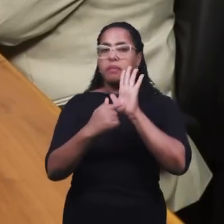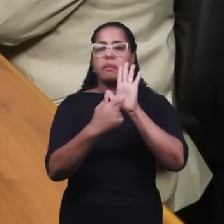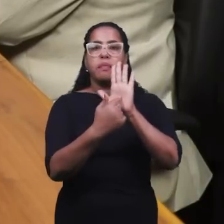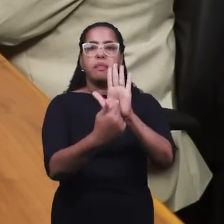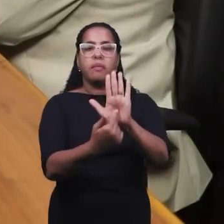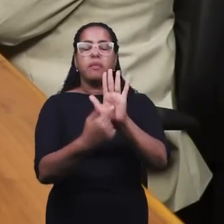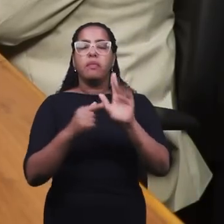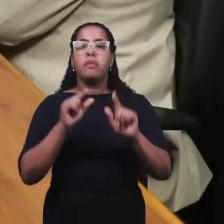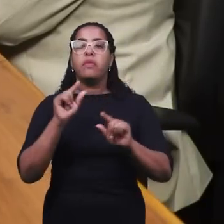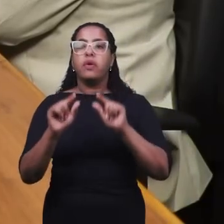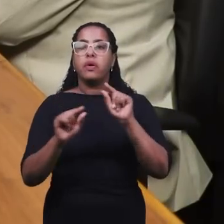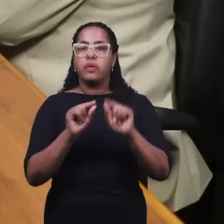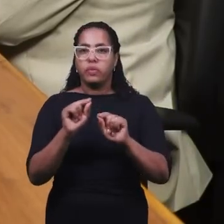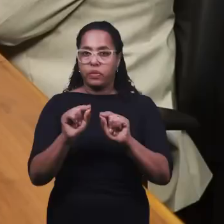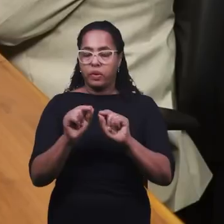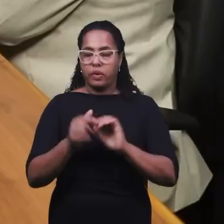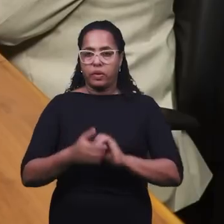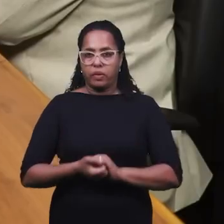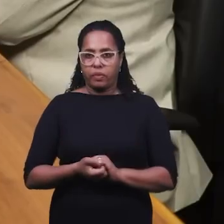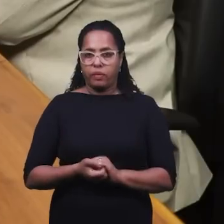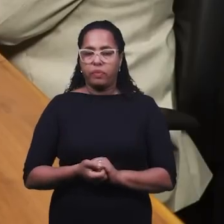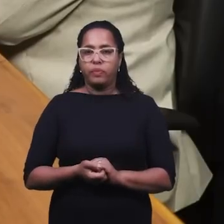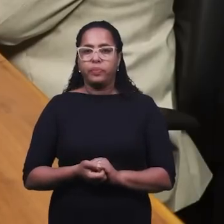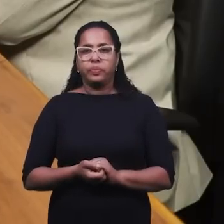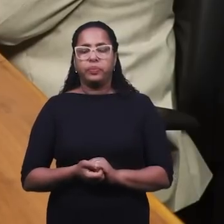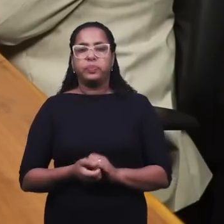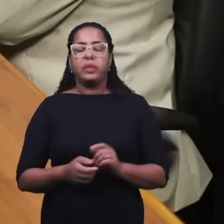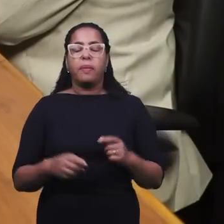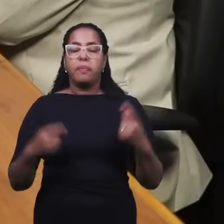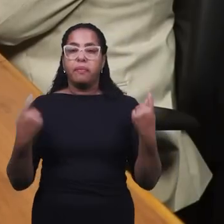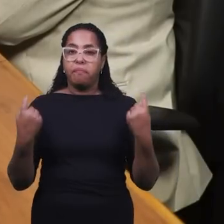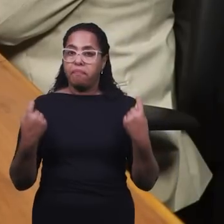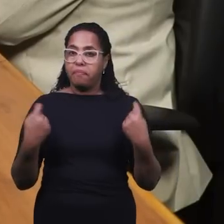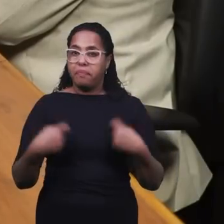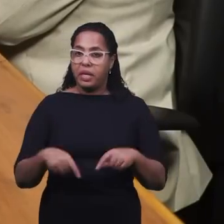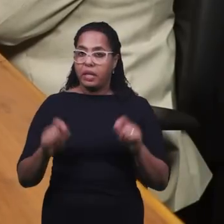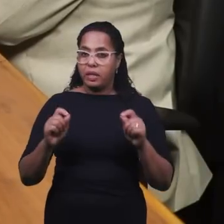para o levantamento do diácono.